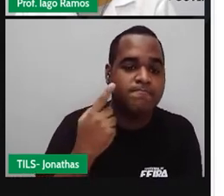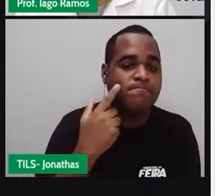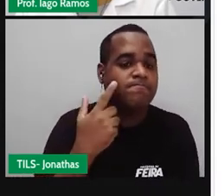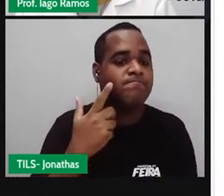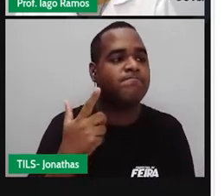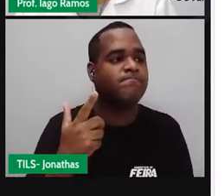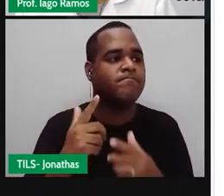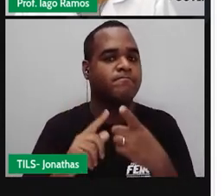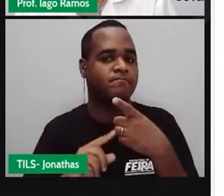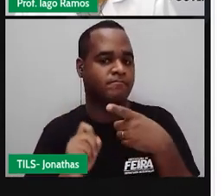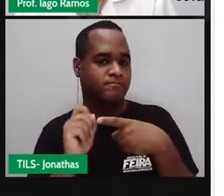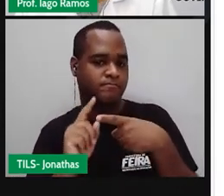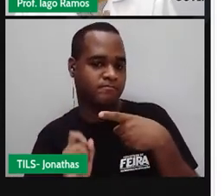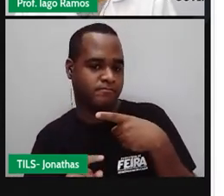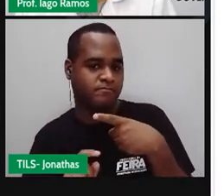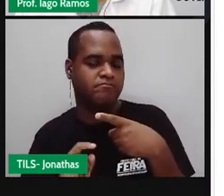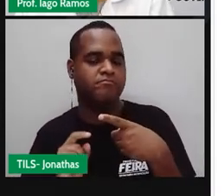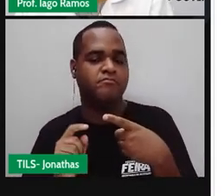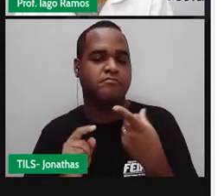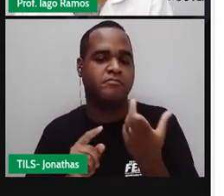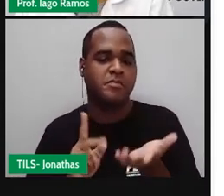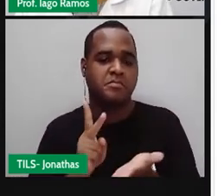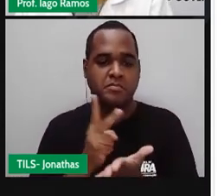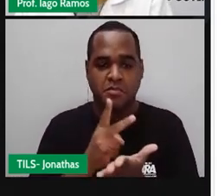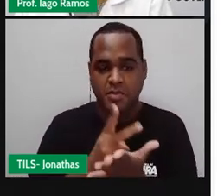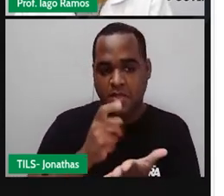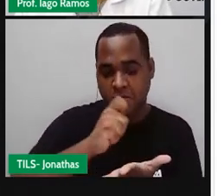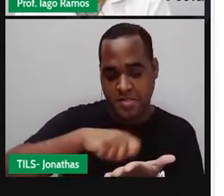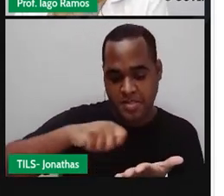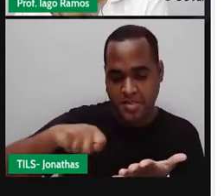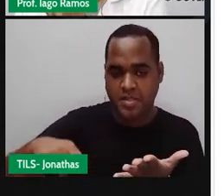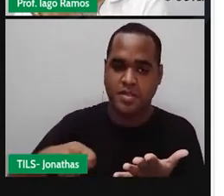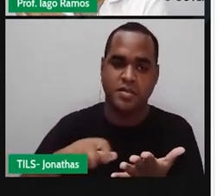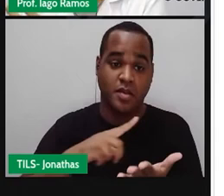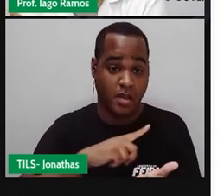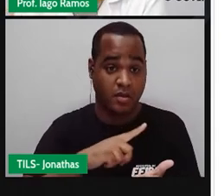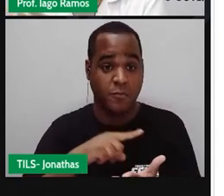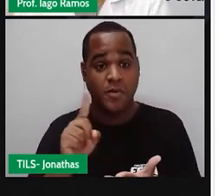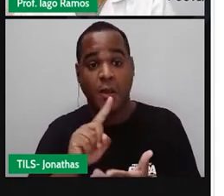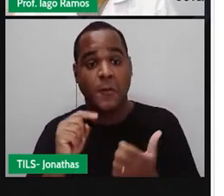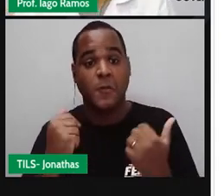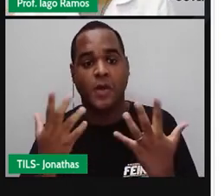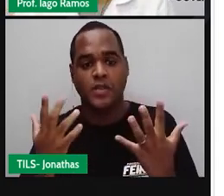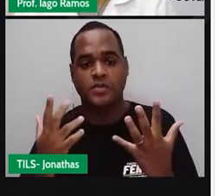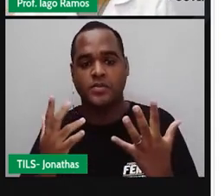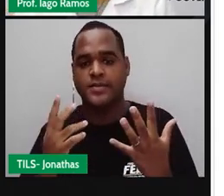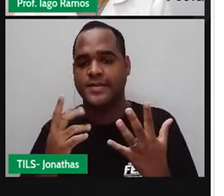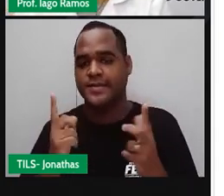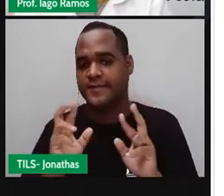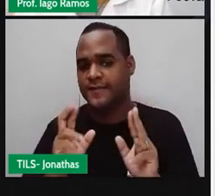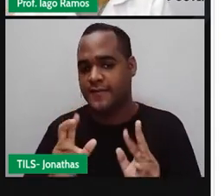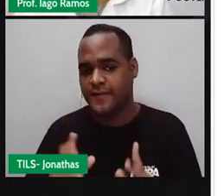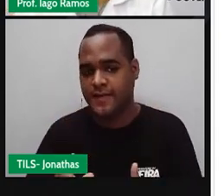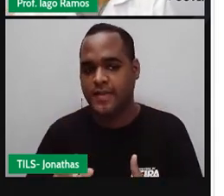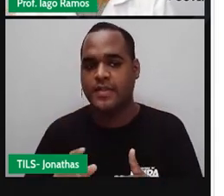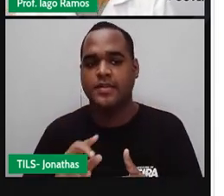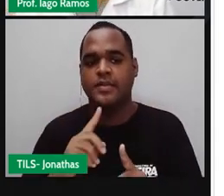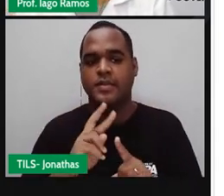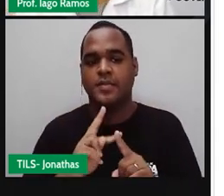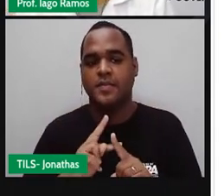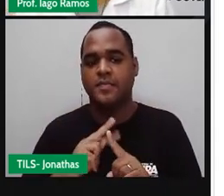fração o sendo escrita é de formas diferentes mas